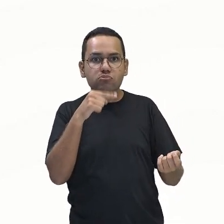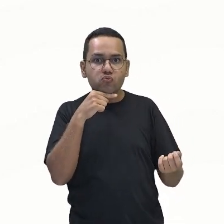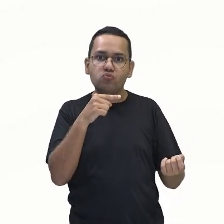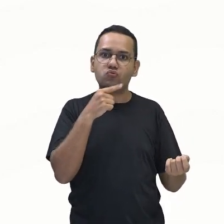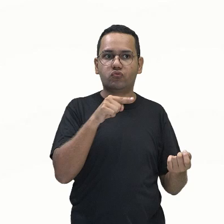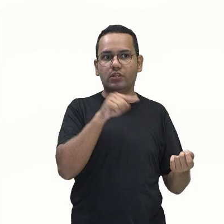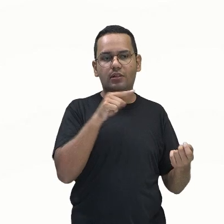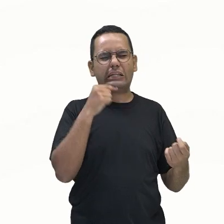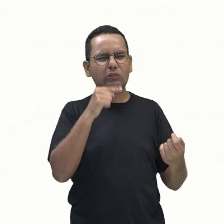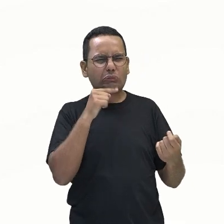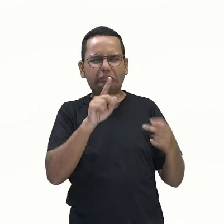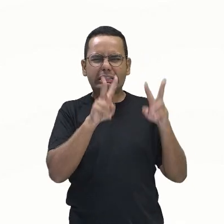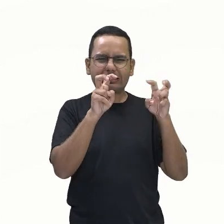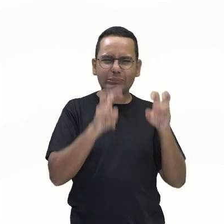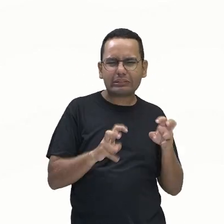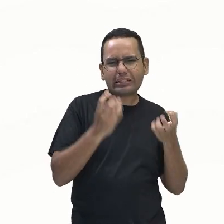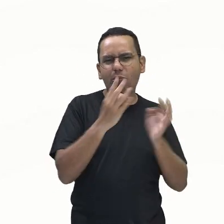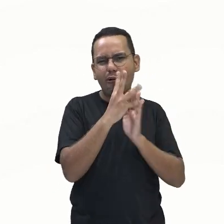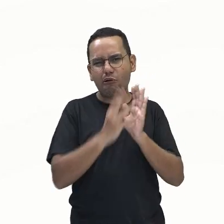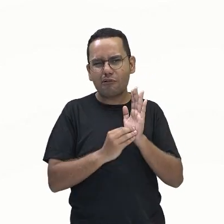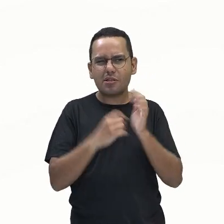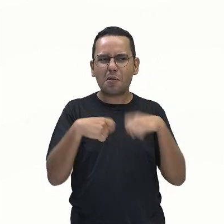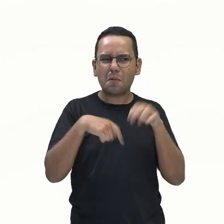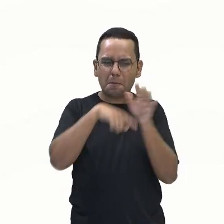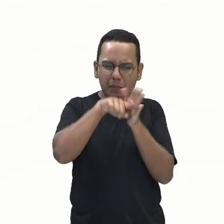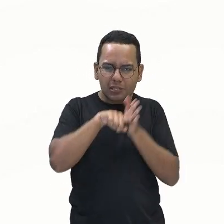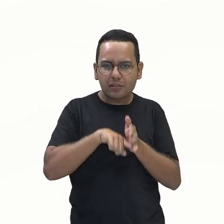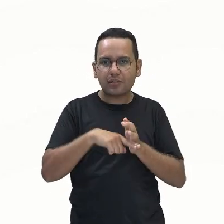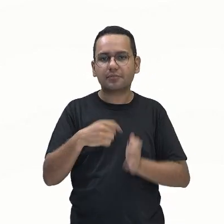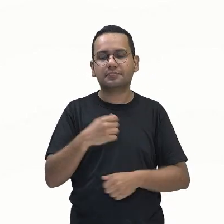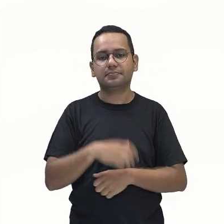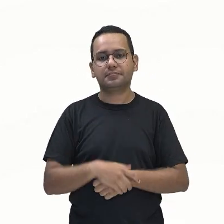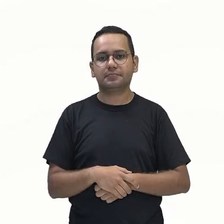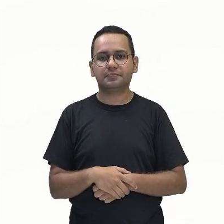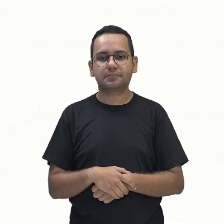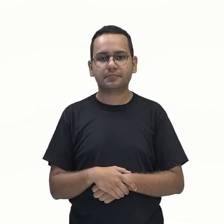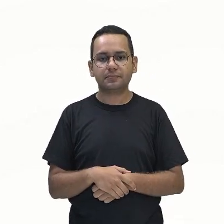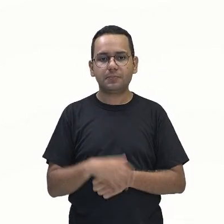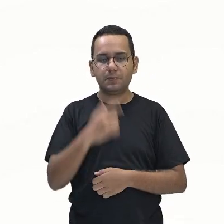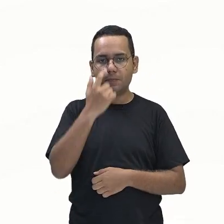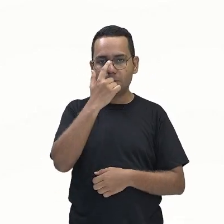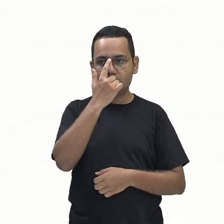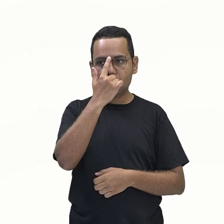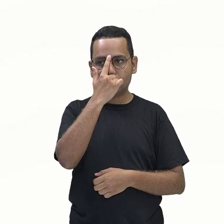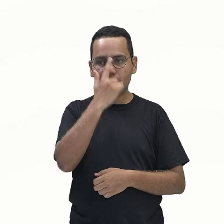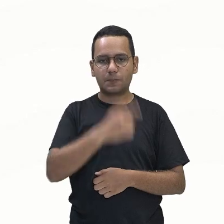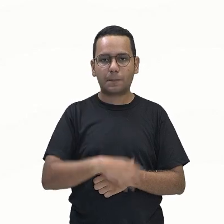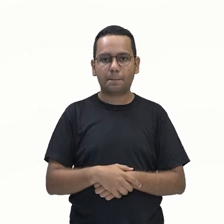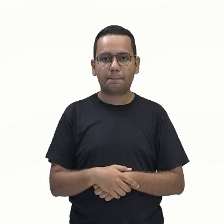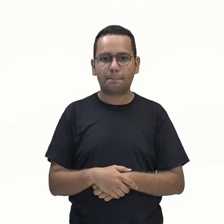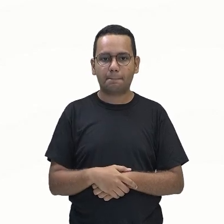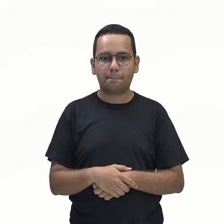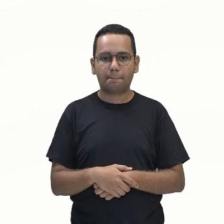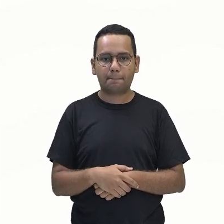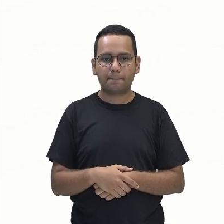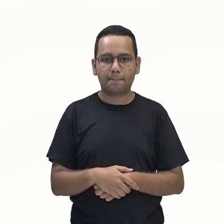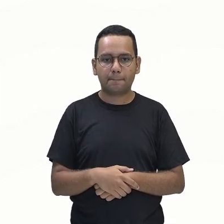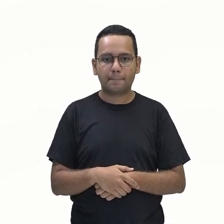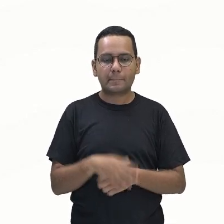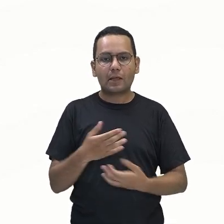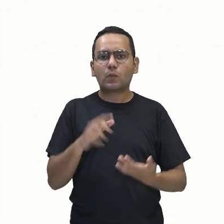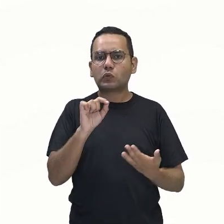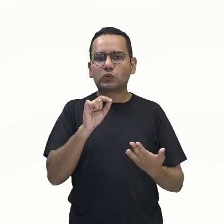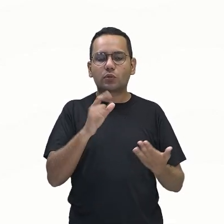daquela observação, nós temos aí a possível curiosidade em forma